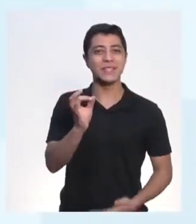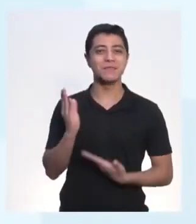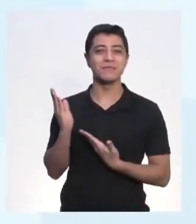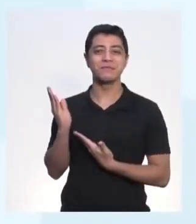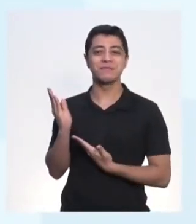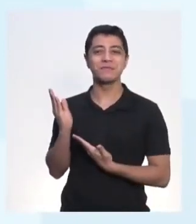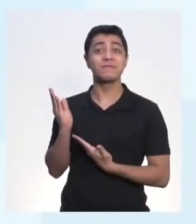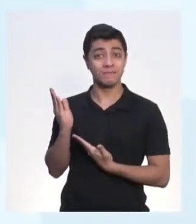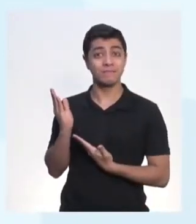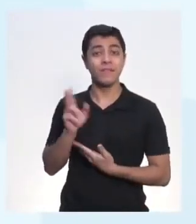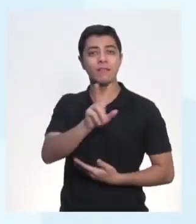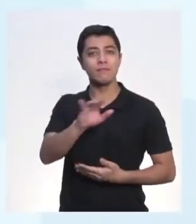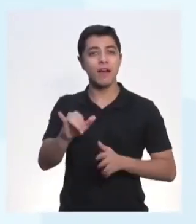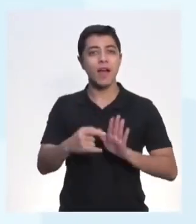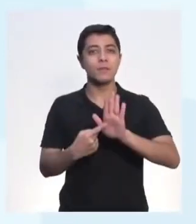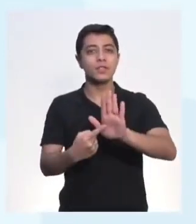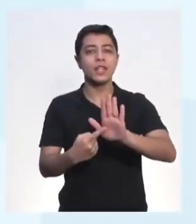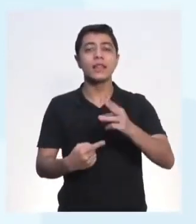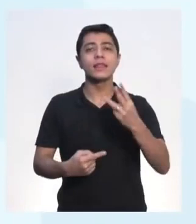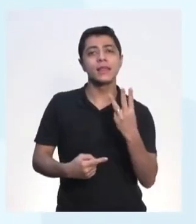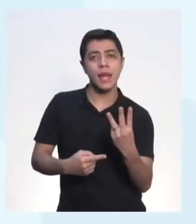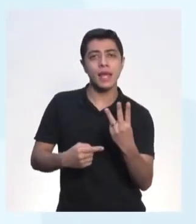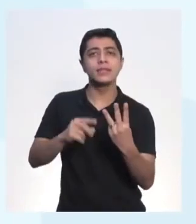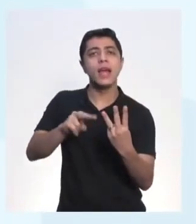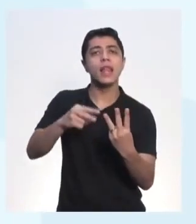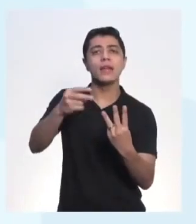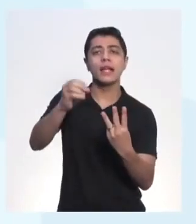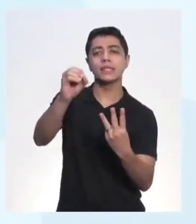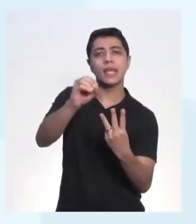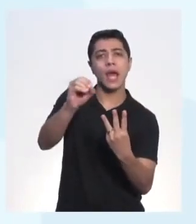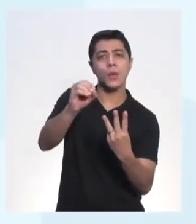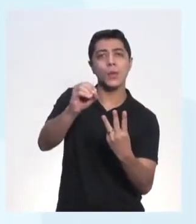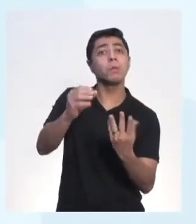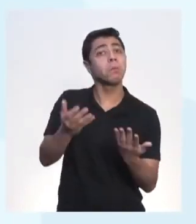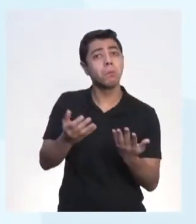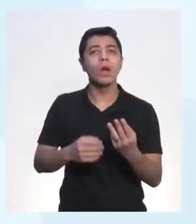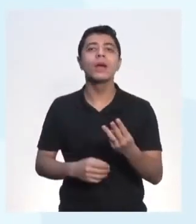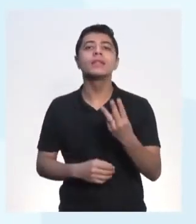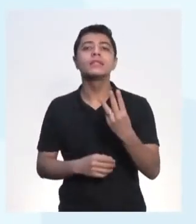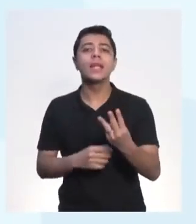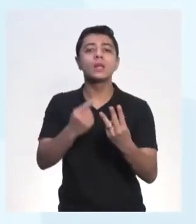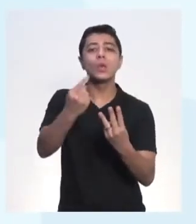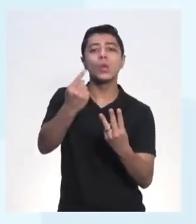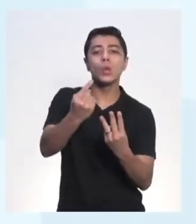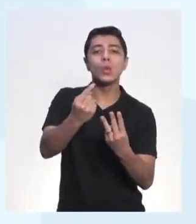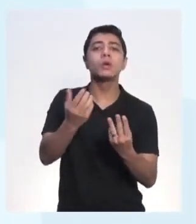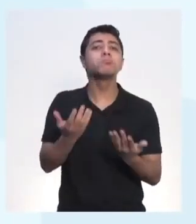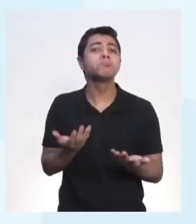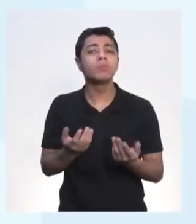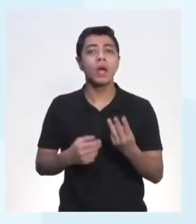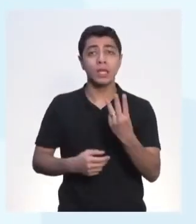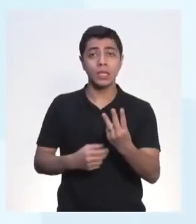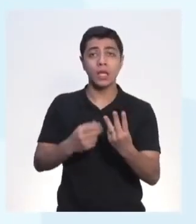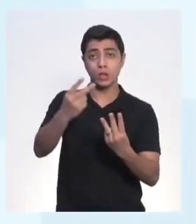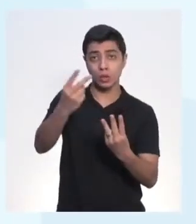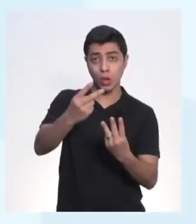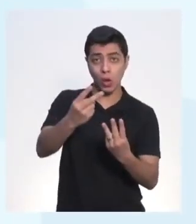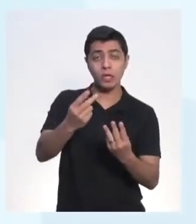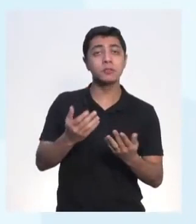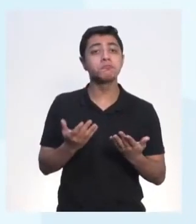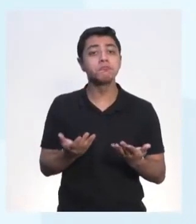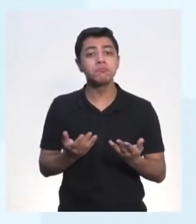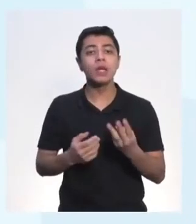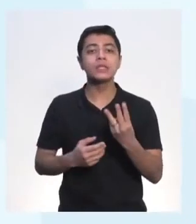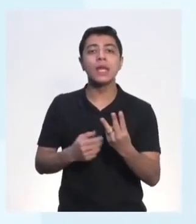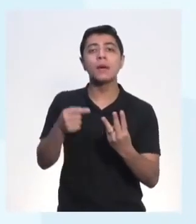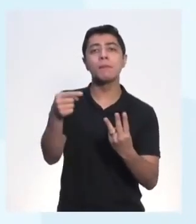calcula 3 elevado a 0, 3 elevado a 1, 3 elevado a 2, 3 elevado a menos 2, para ver se vocês realmente lembram. Então, vem aqui